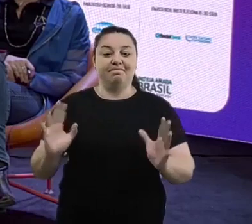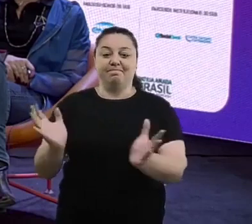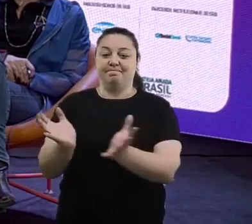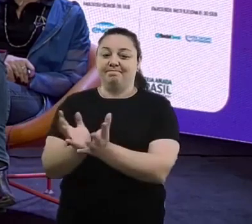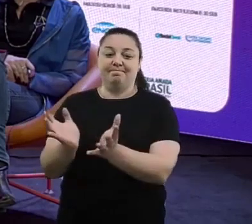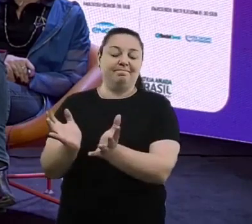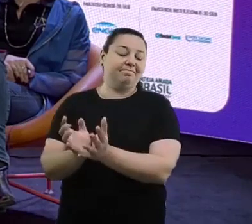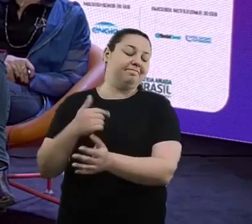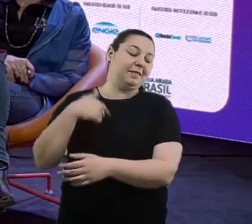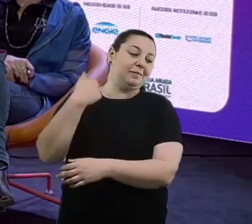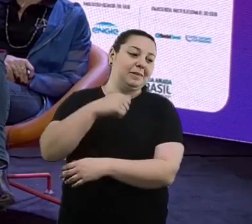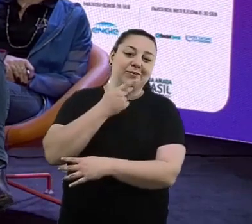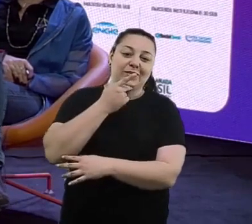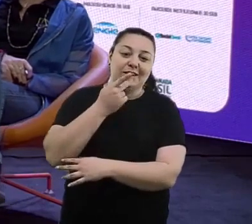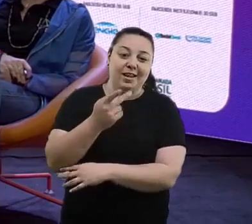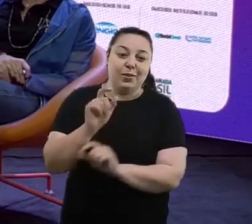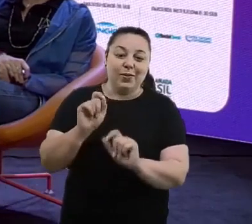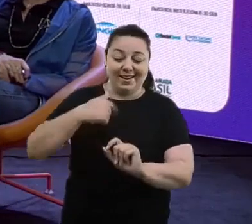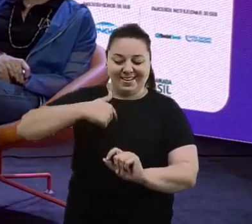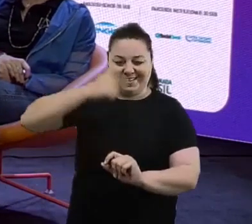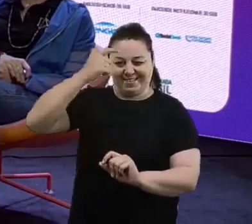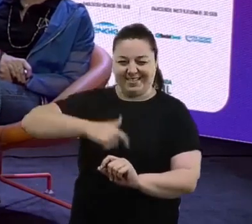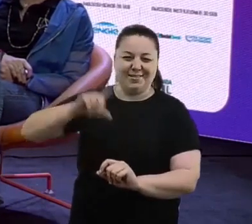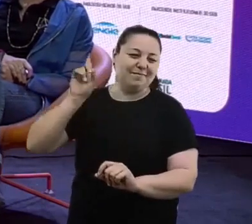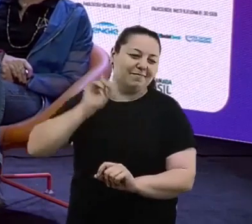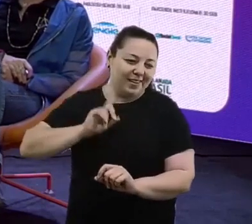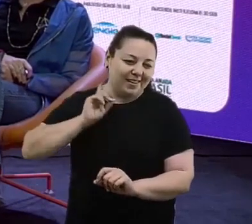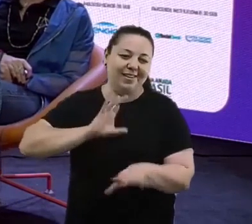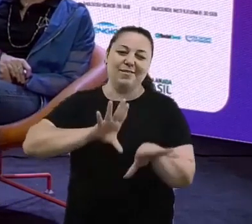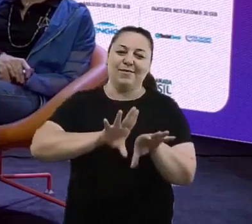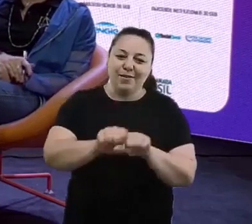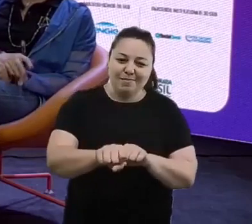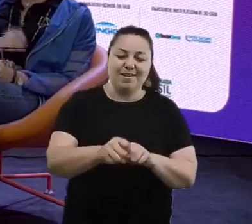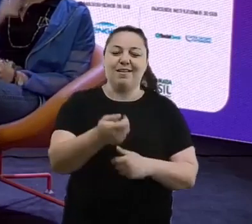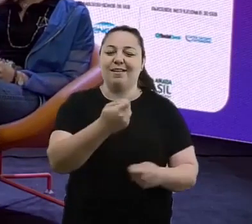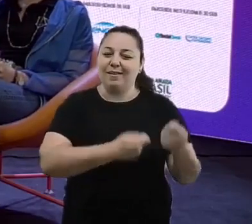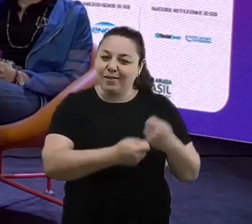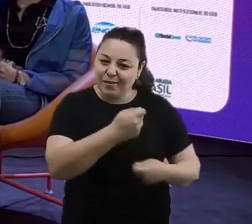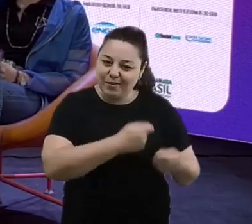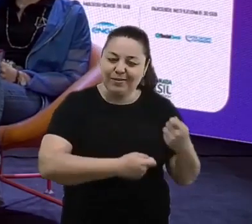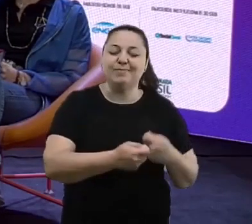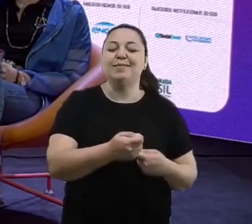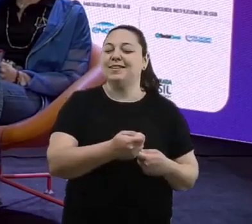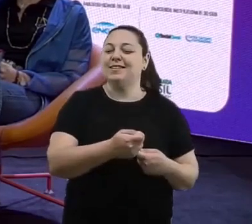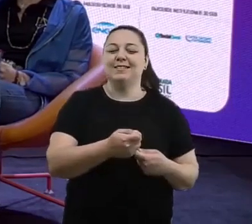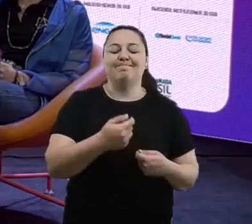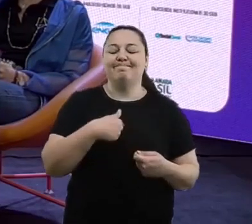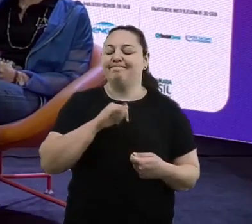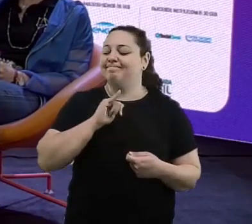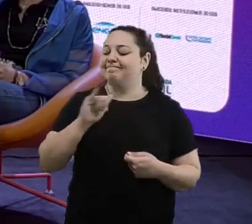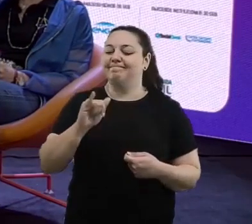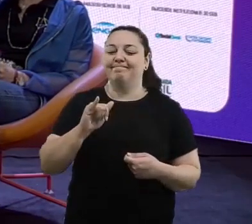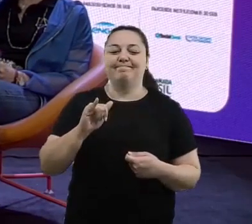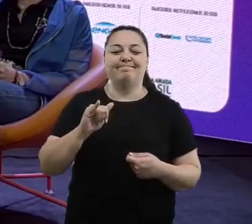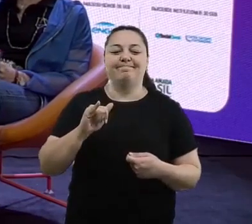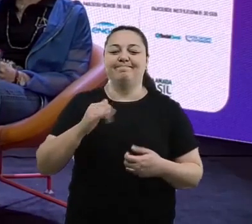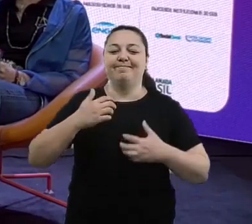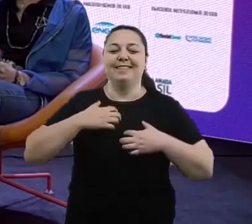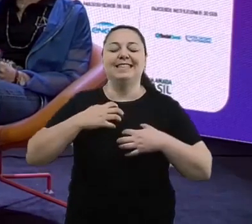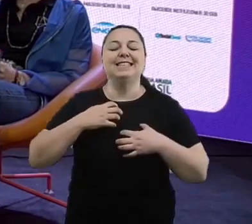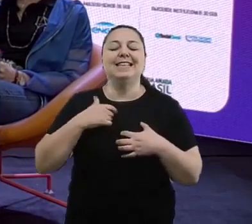trabalhamos com quinzenas, e os limites superiores e inferiores. E em cima dessas médias, nós trabalhamos com a identificação do desvio padrão também,